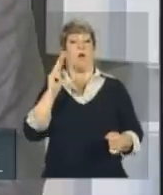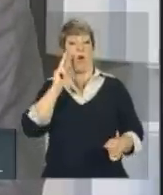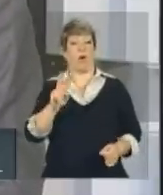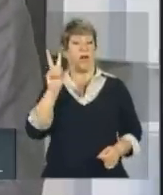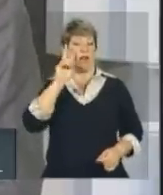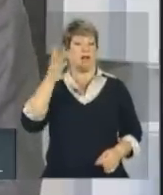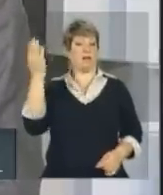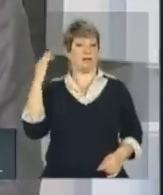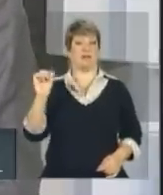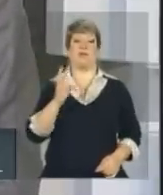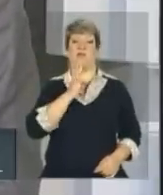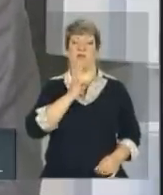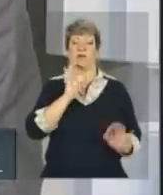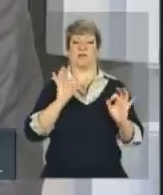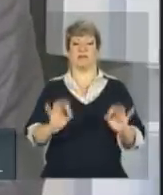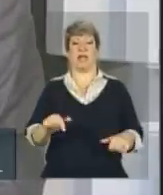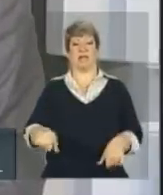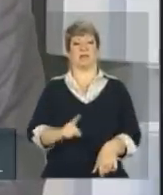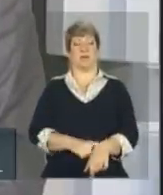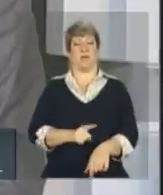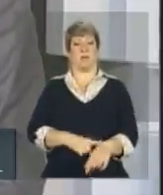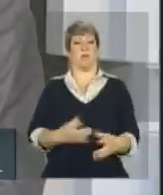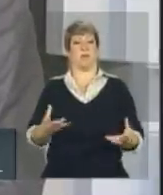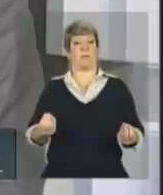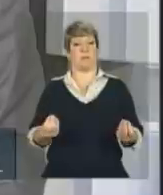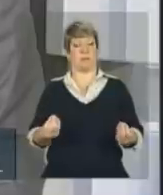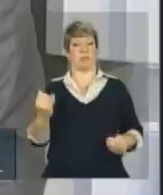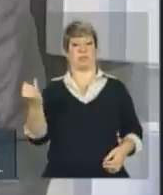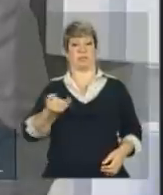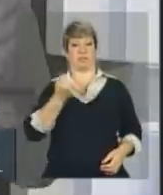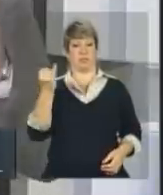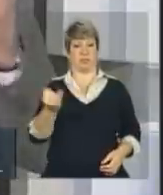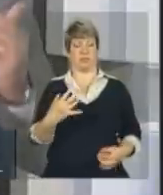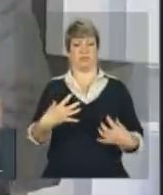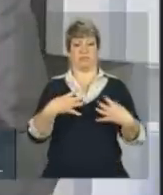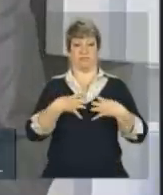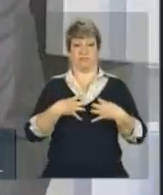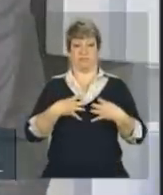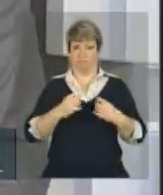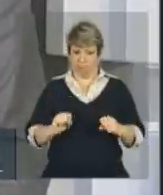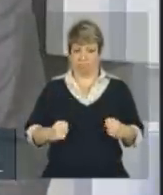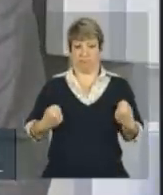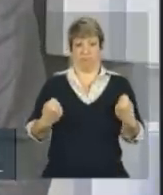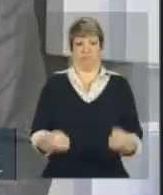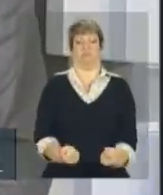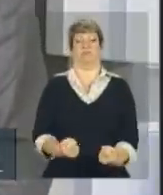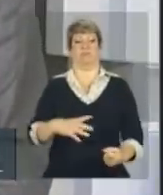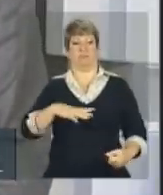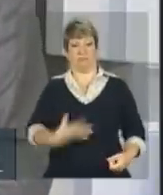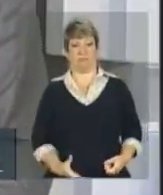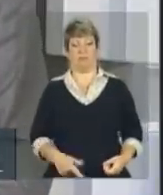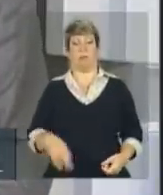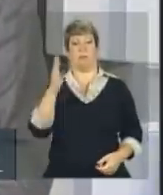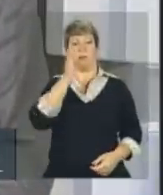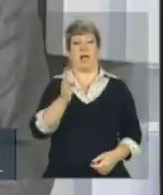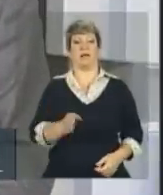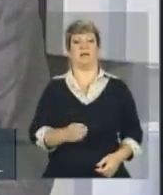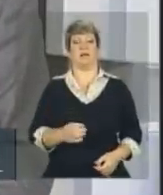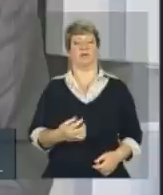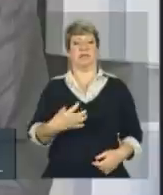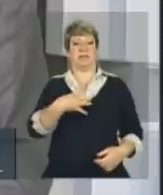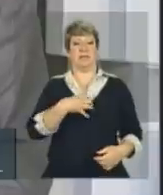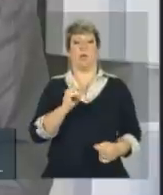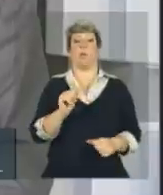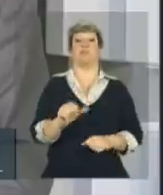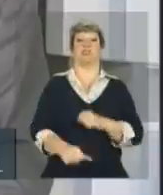e reconhecer nele esse momento de despertar, esse momento em que o Brasil se reencontrou consigo